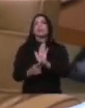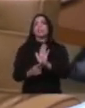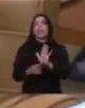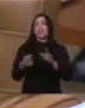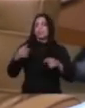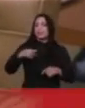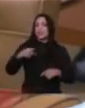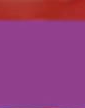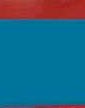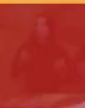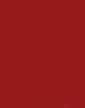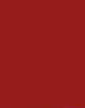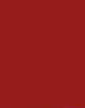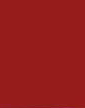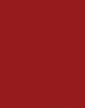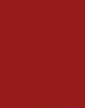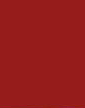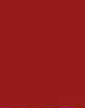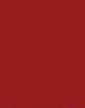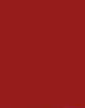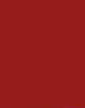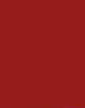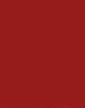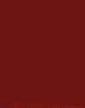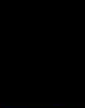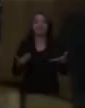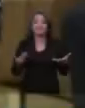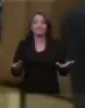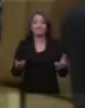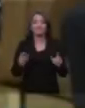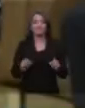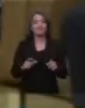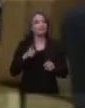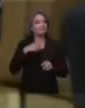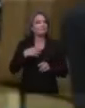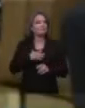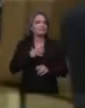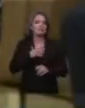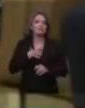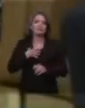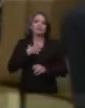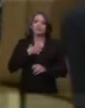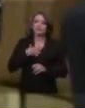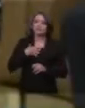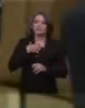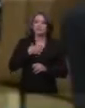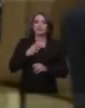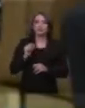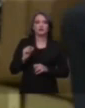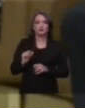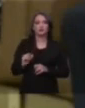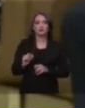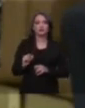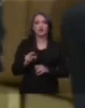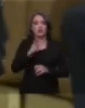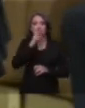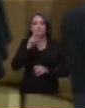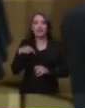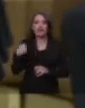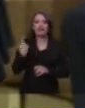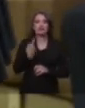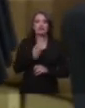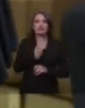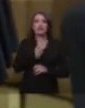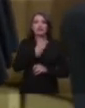agredir o Supremo Tribunal Federal. Surge um sentimento, Excelência, de que estamos lutando boxe de